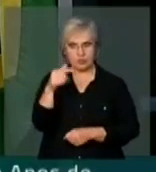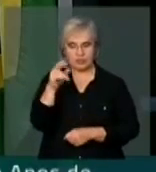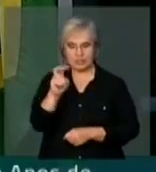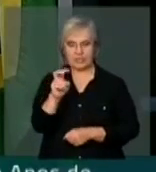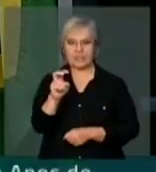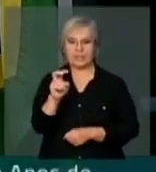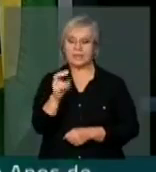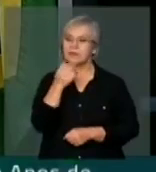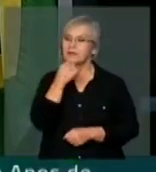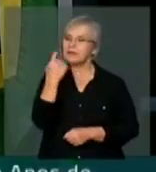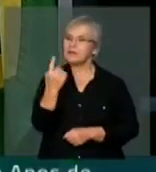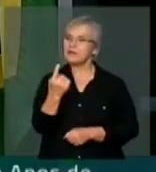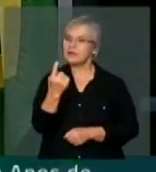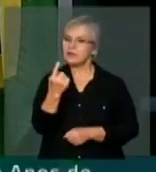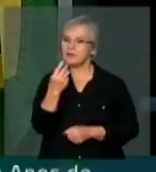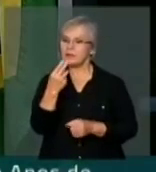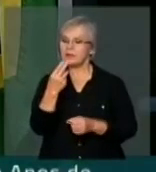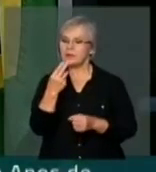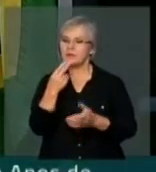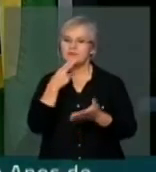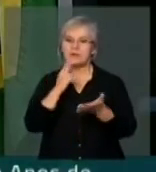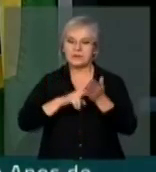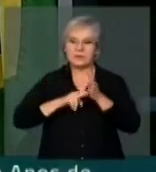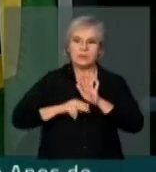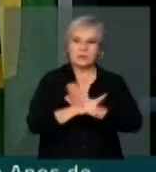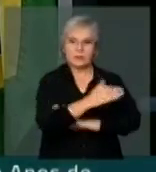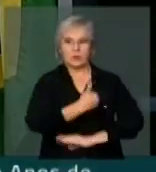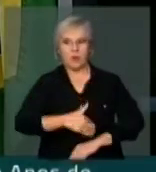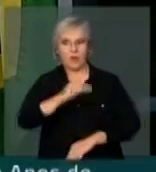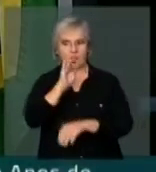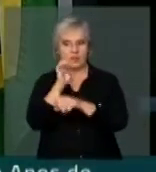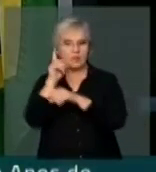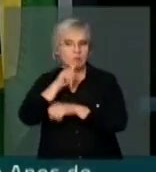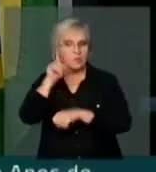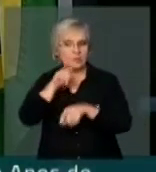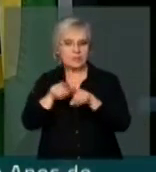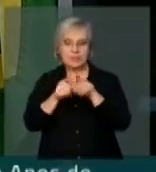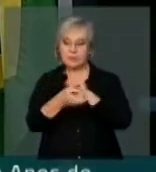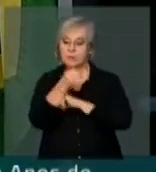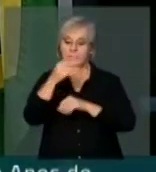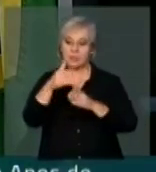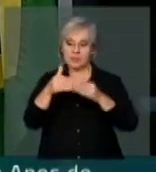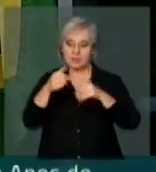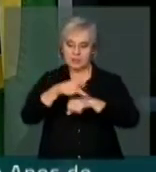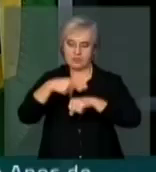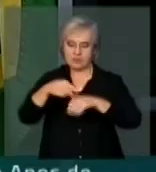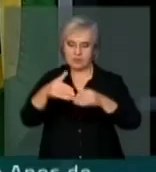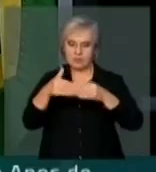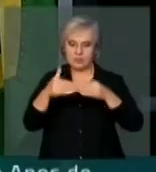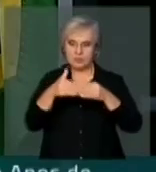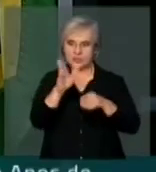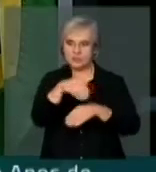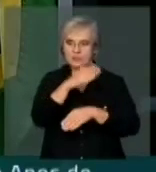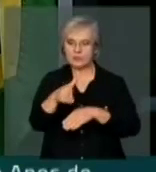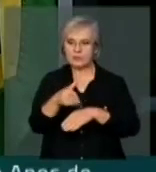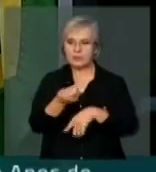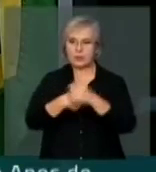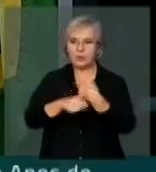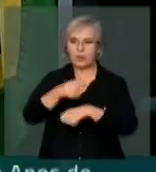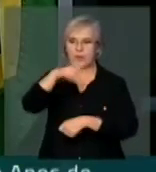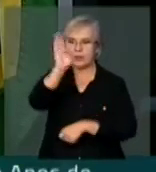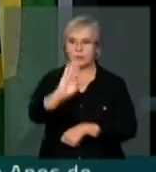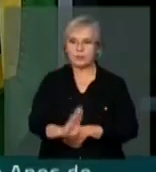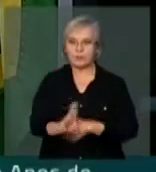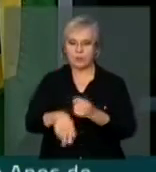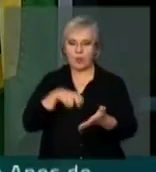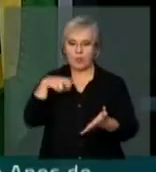extrema, ele enviou telegramas ao governo dos Estados Unidos e outros países pedindo embargo ao comércio brasileiro como